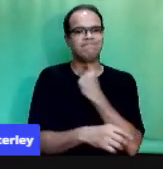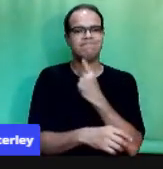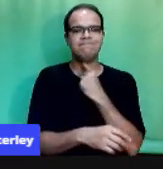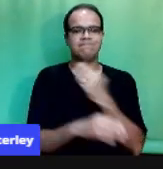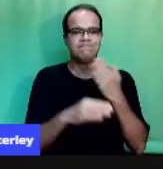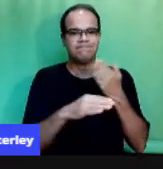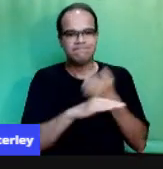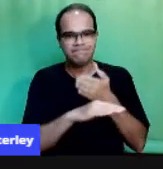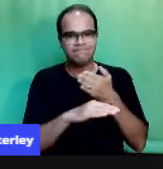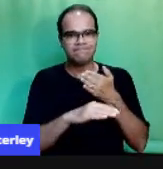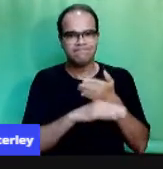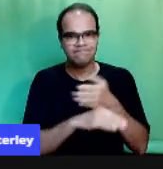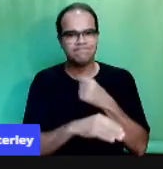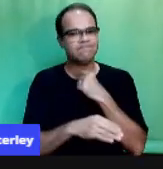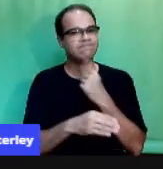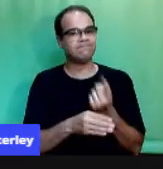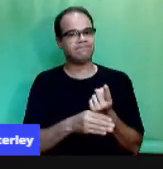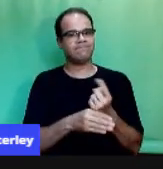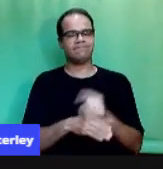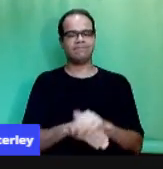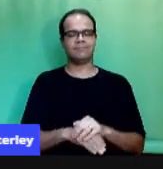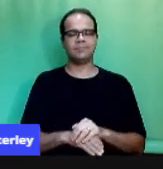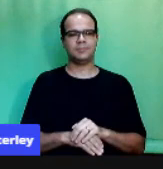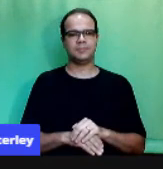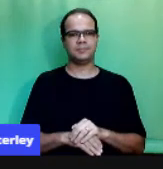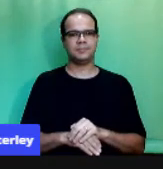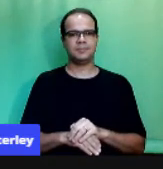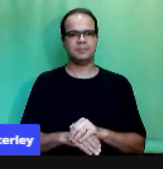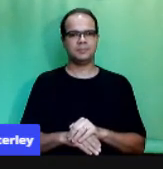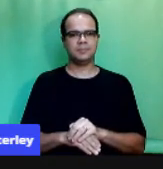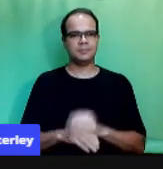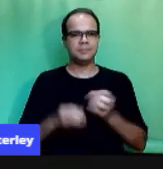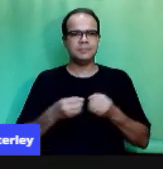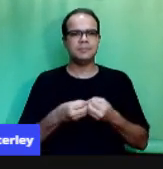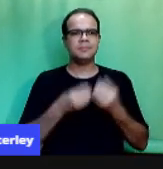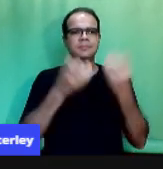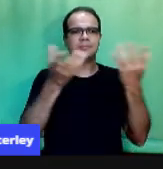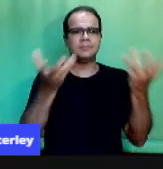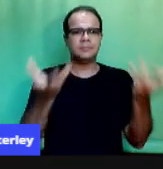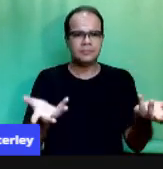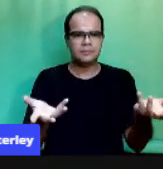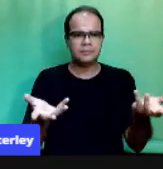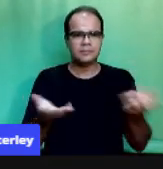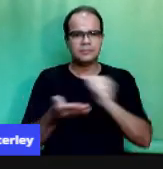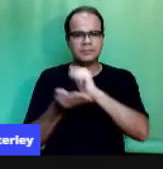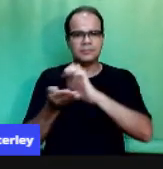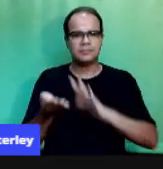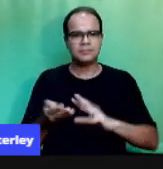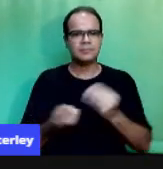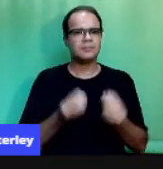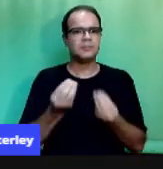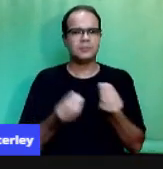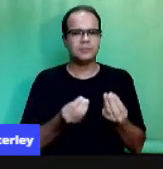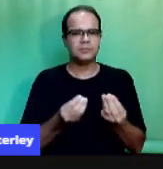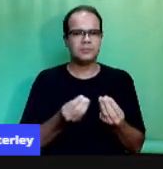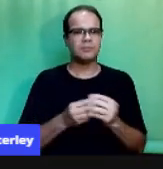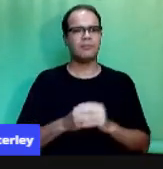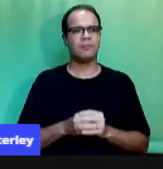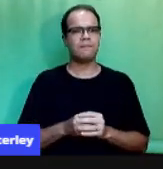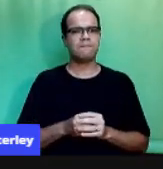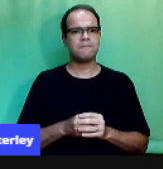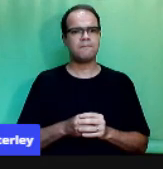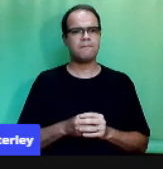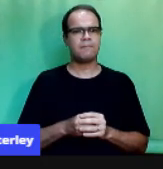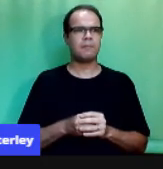disponibilizar um material. Essa atividade é muito simples. O professor poderá disponibilizar